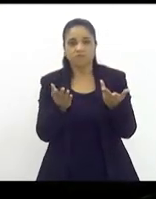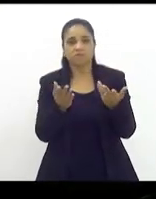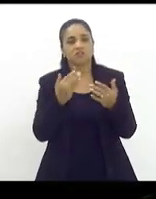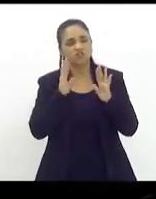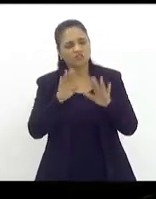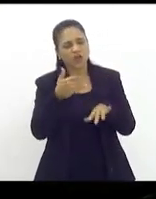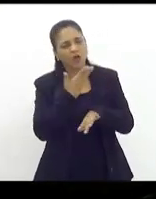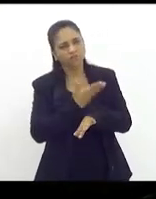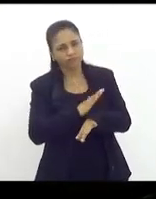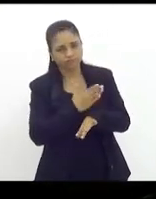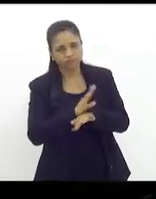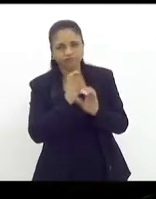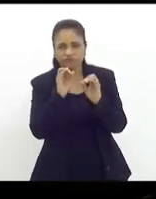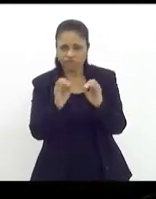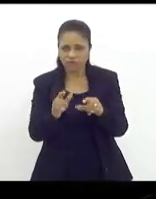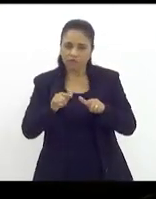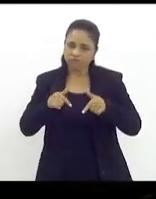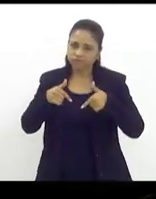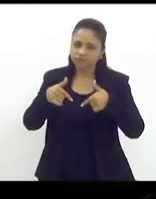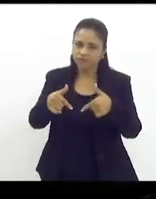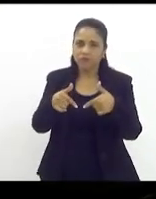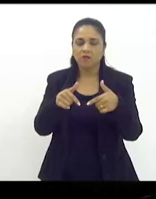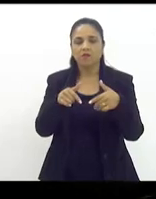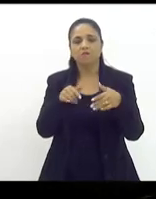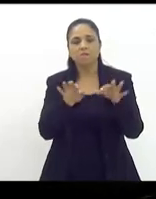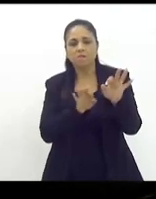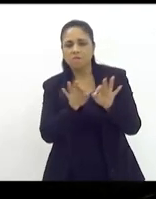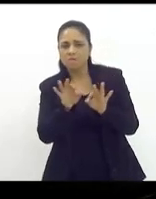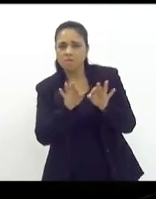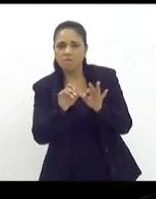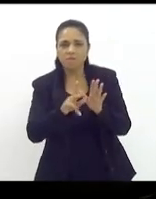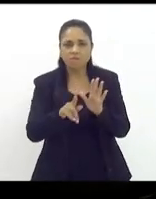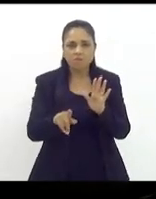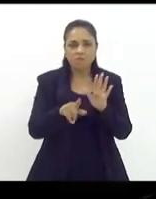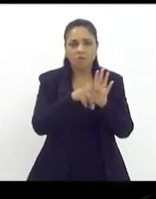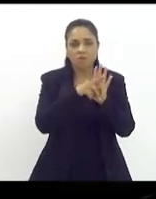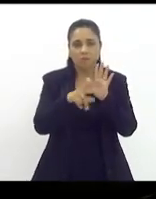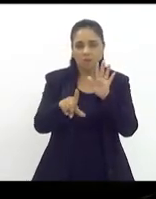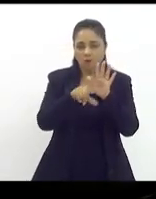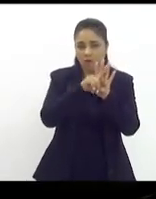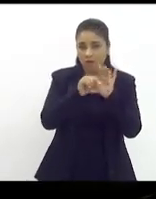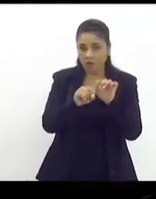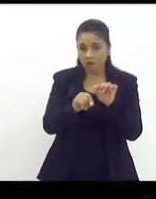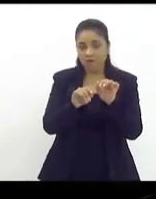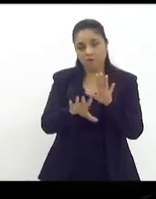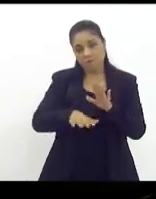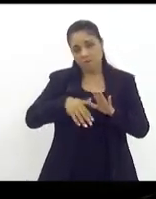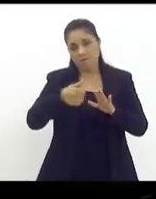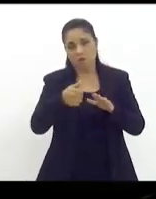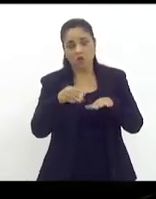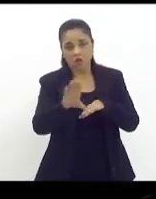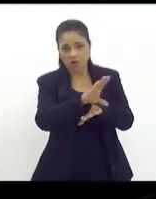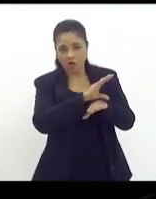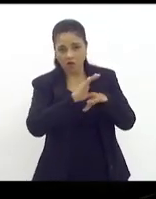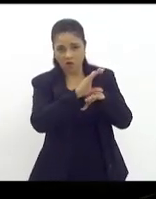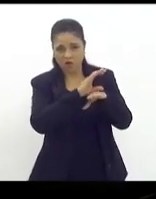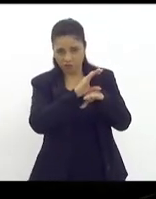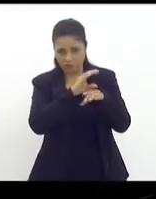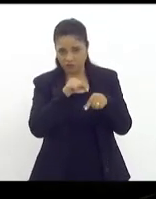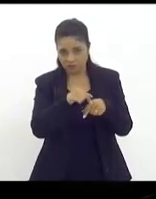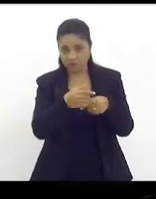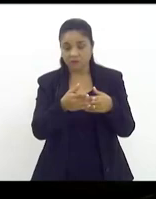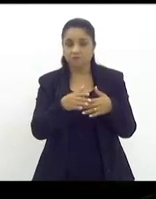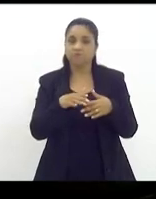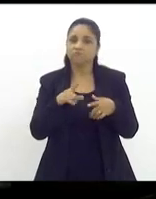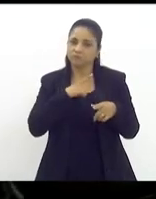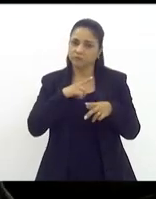nesse sentido, busca aperfeiçoar o projeto para que ele se enquadre dentro dos critérios mínimos para que seja constitucional, e, obviamente, isso não quer dizer que vão ter